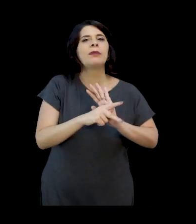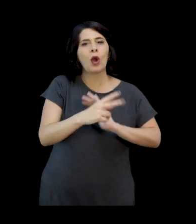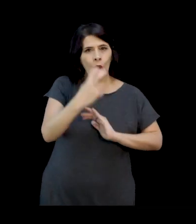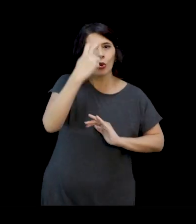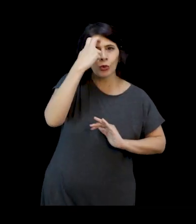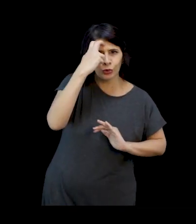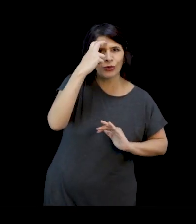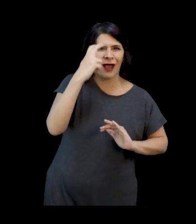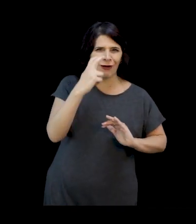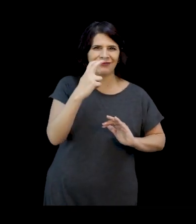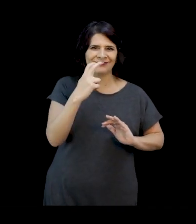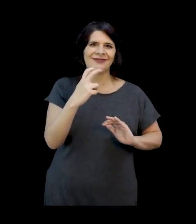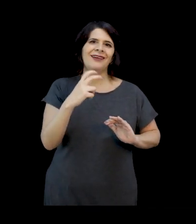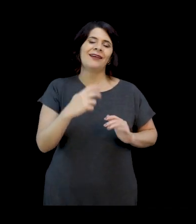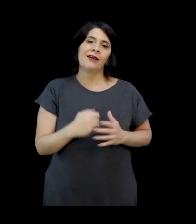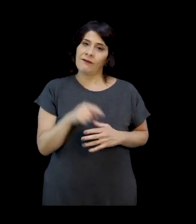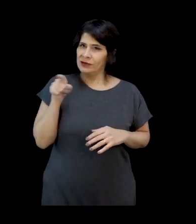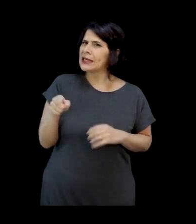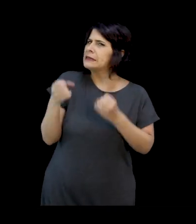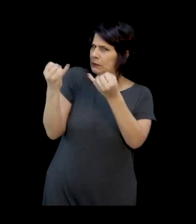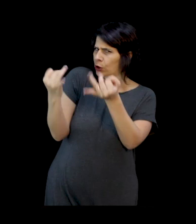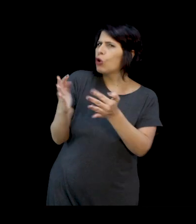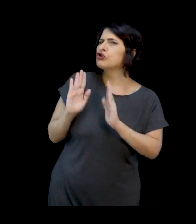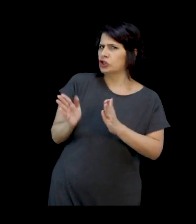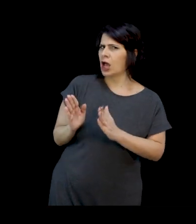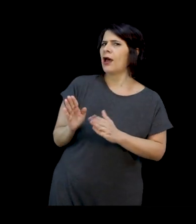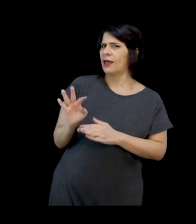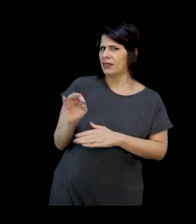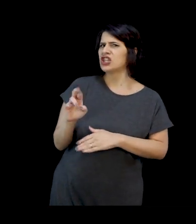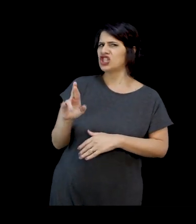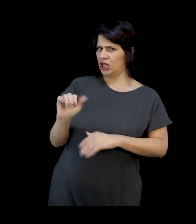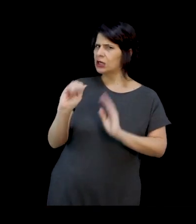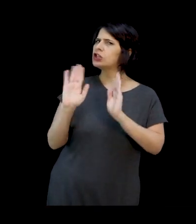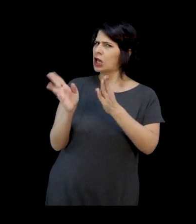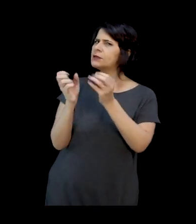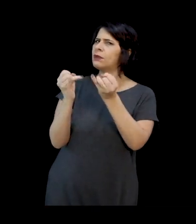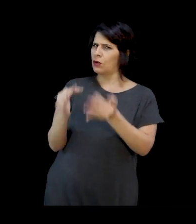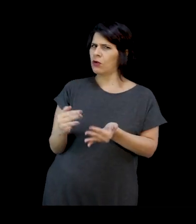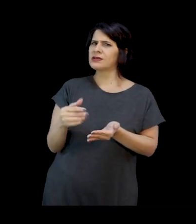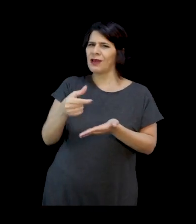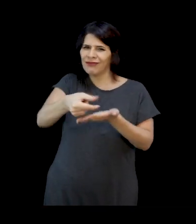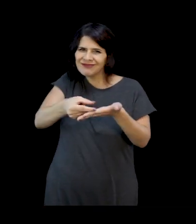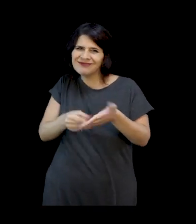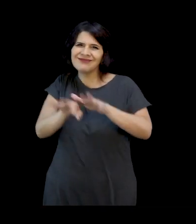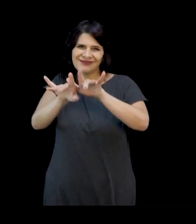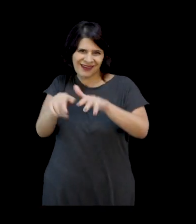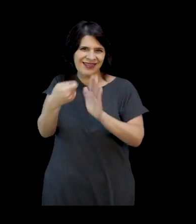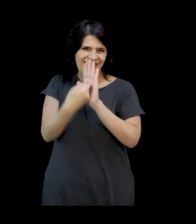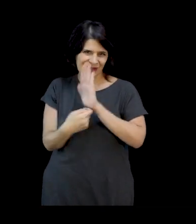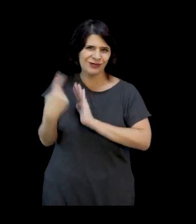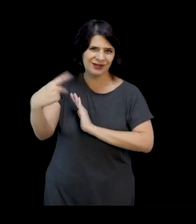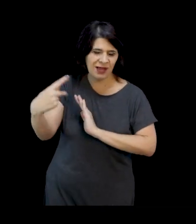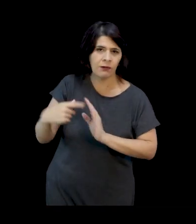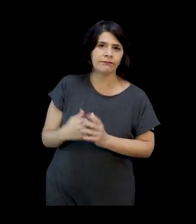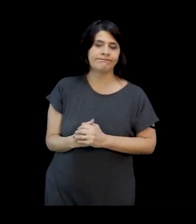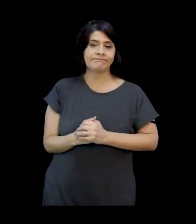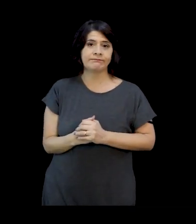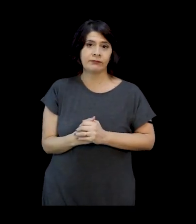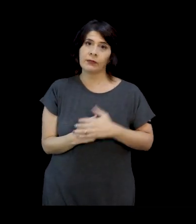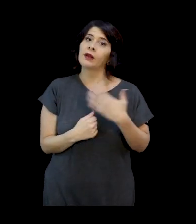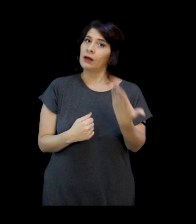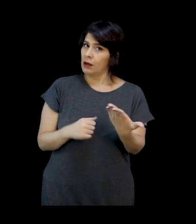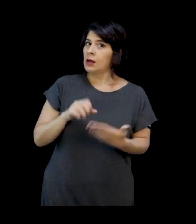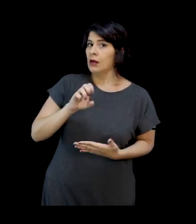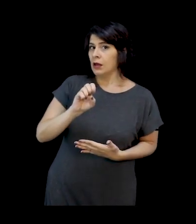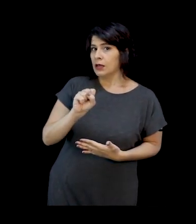ensaio ao final do volume, claro que isso não poderia estar no horizonte de pensamento do Zimmel, um autor